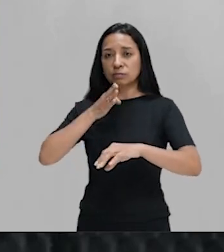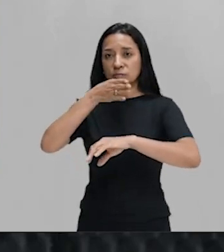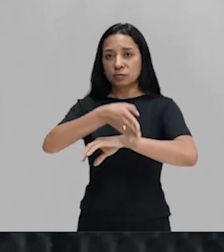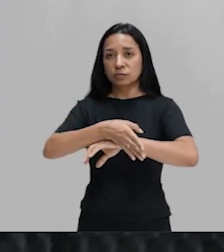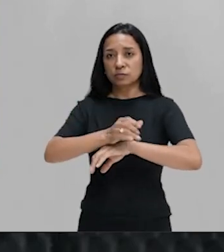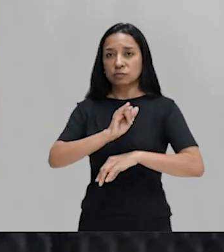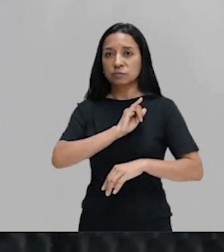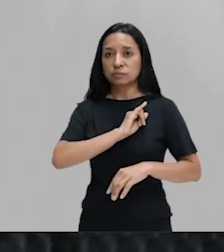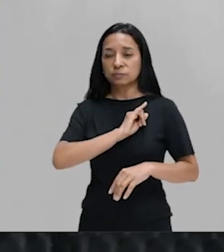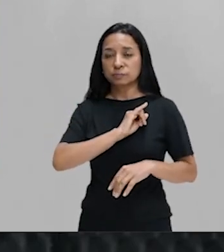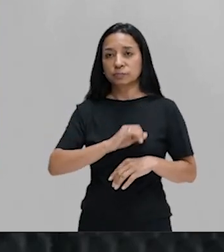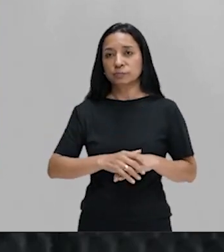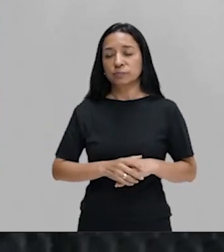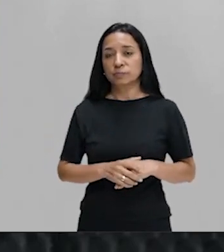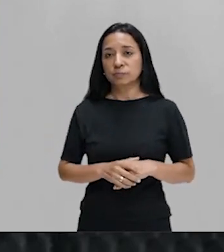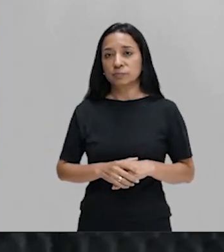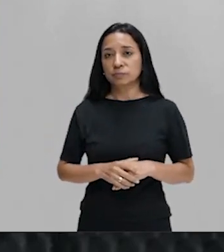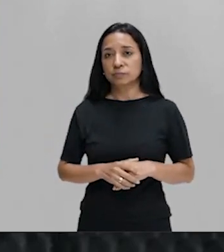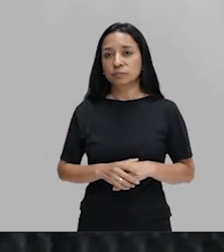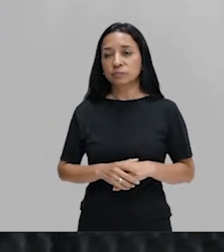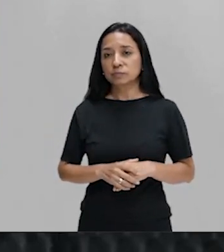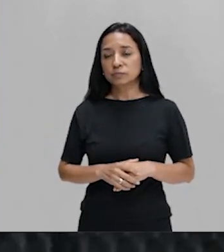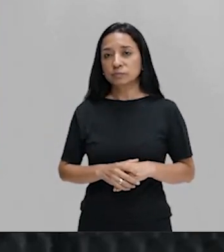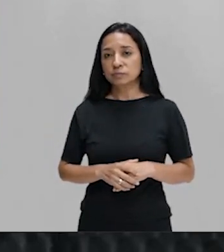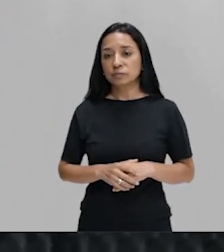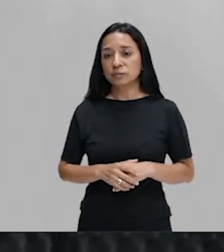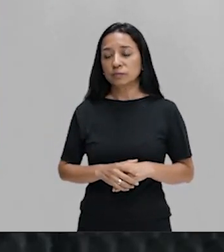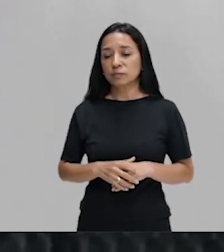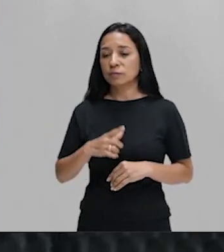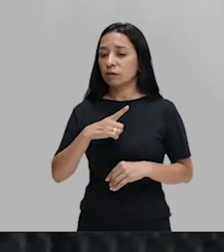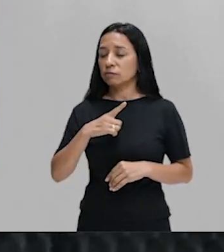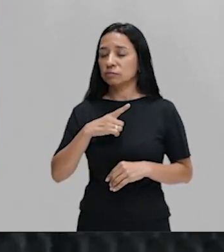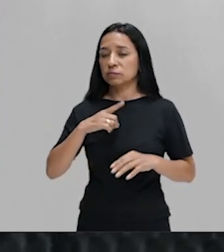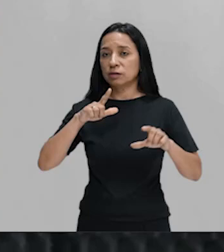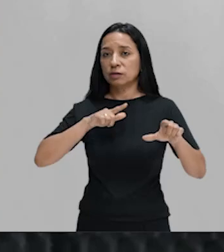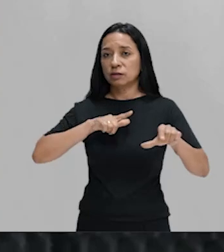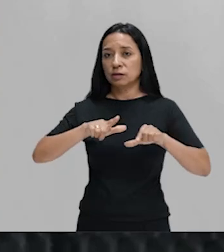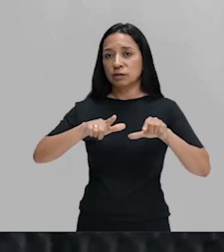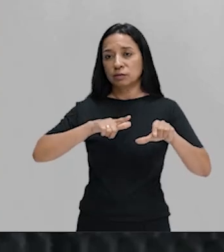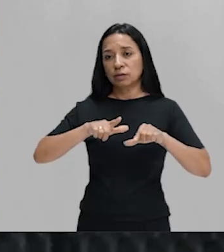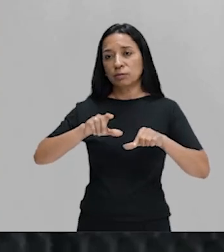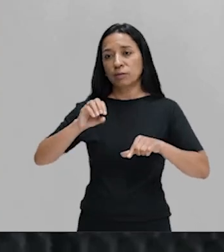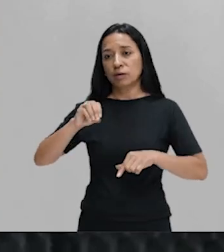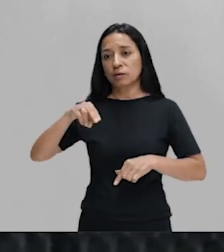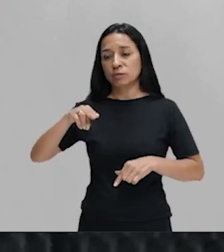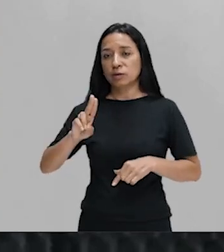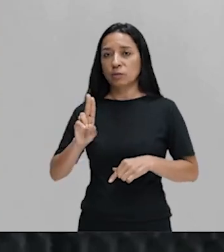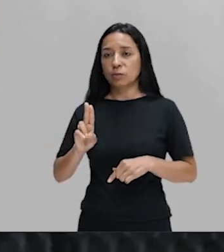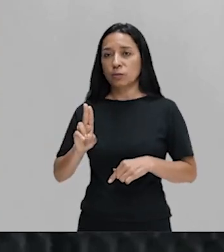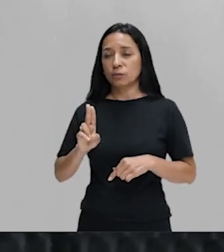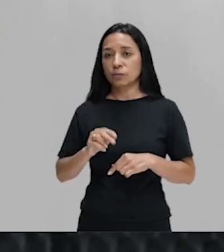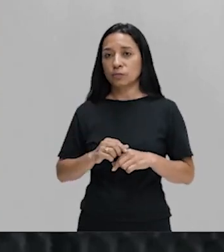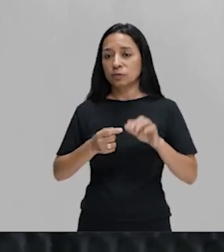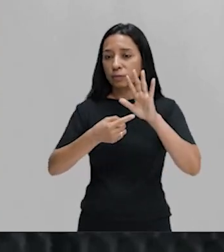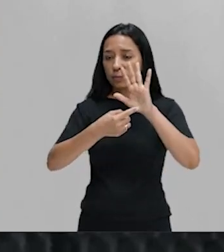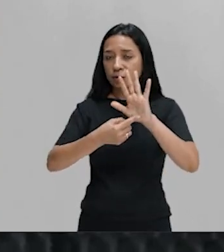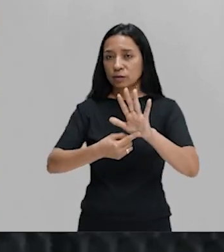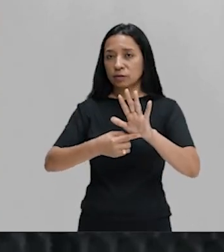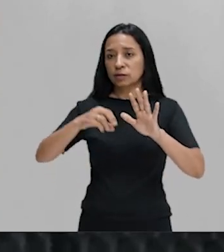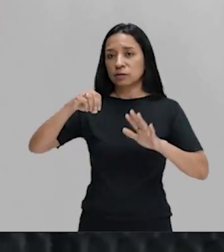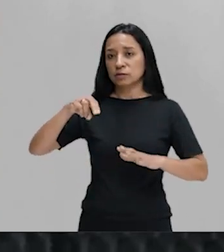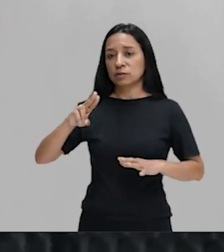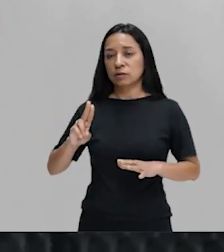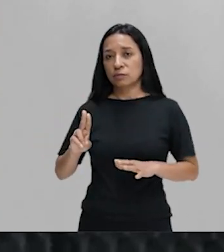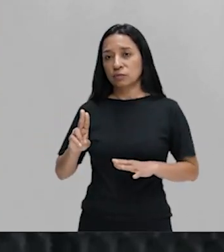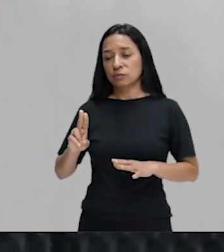o Iraque. Inclusive, nós tivemos missões da ONU, de representantes da ONU, autorizados